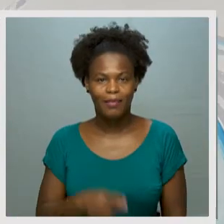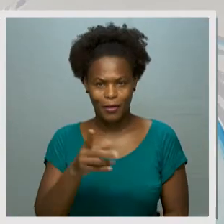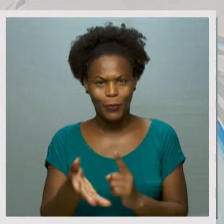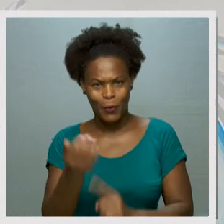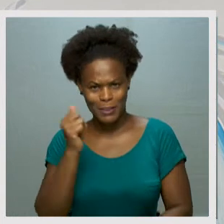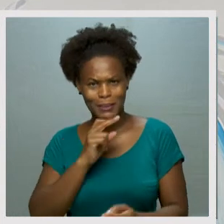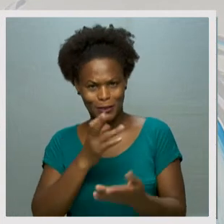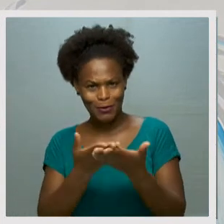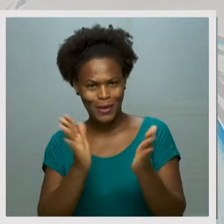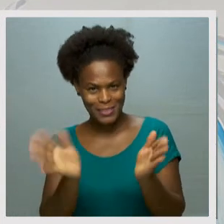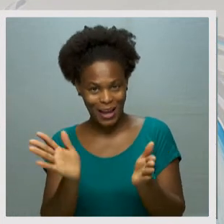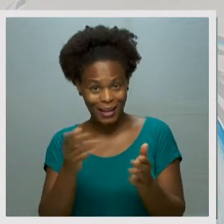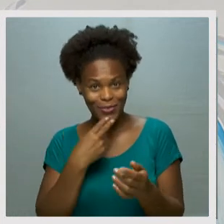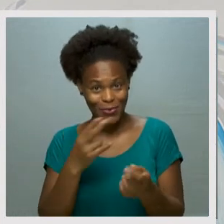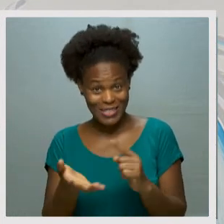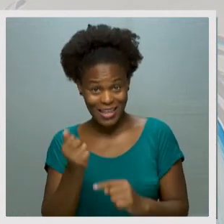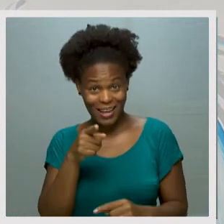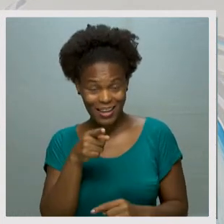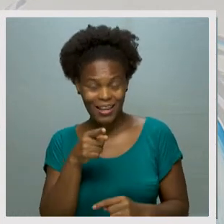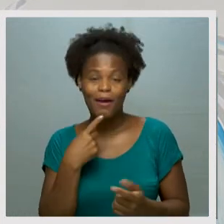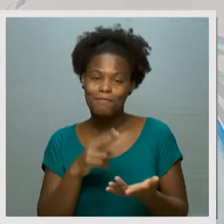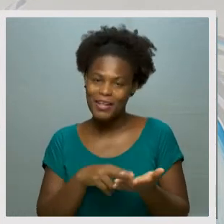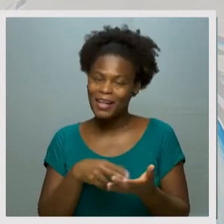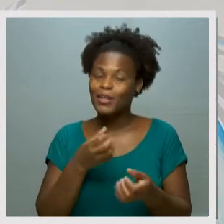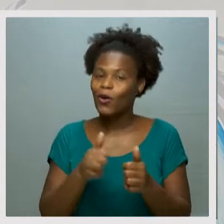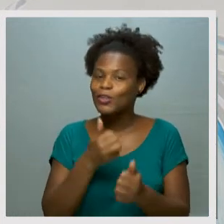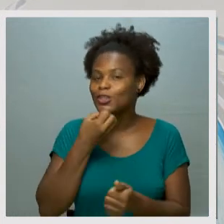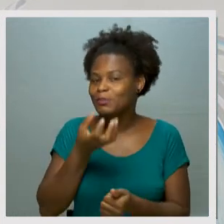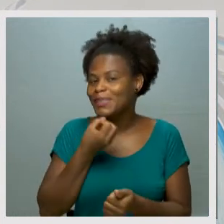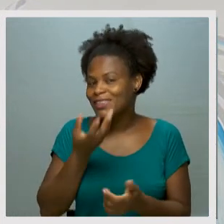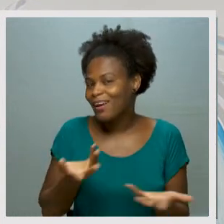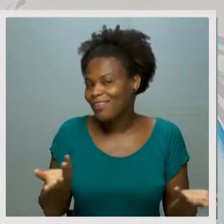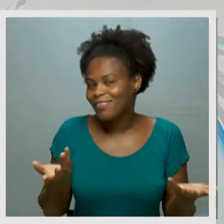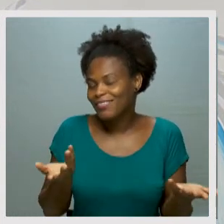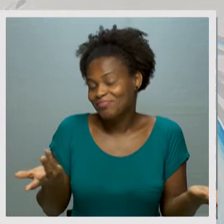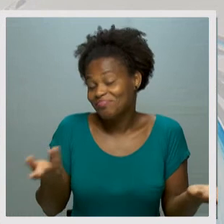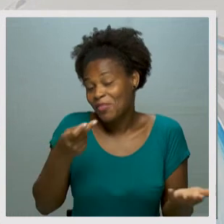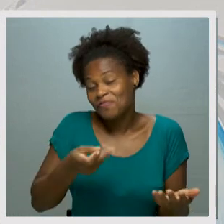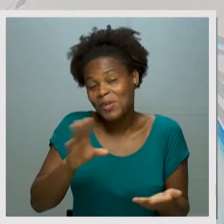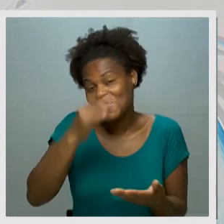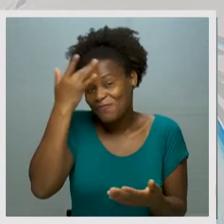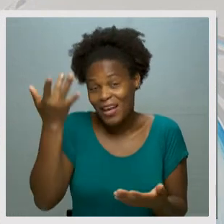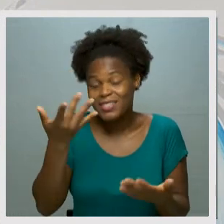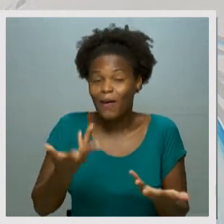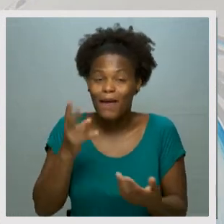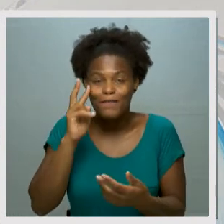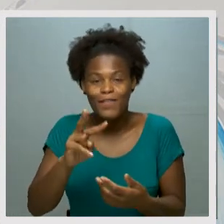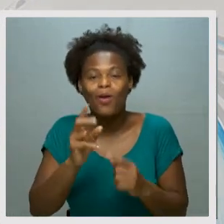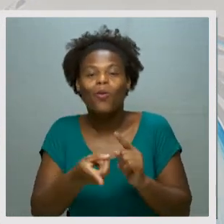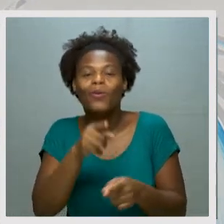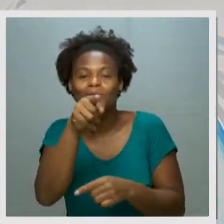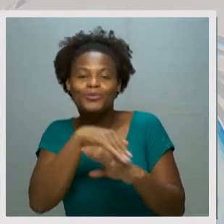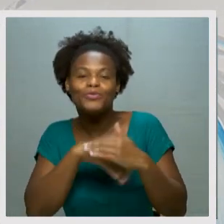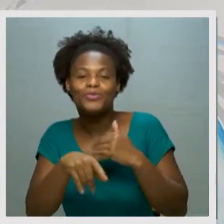Conseguiram resolver? Na verdade, com a explicação foi, de facto, muito fácil. Vamos ver o